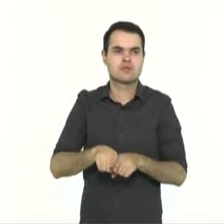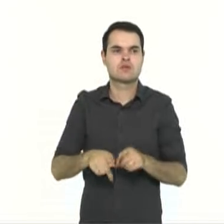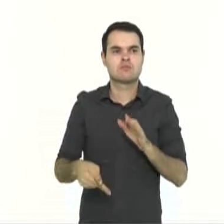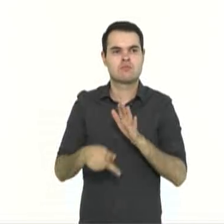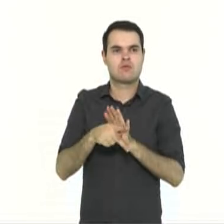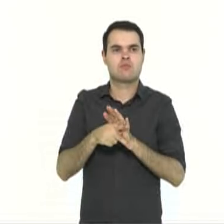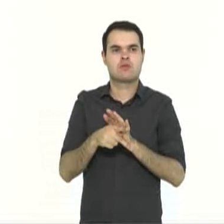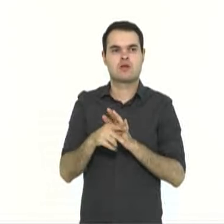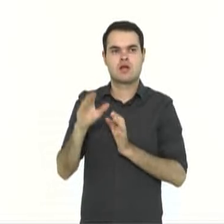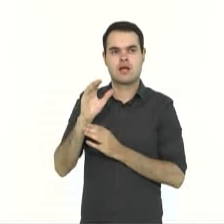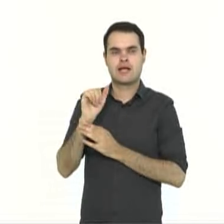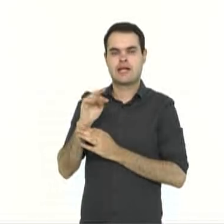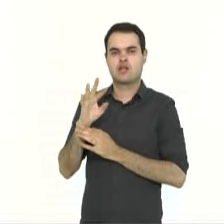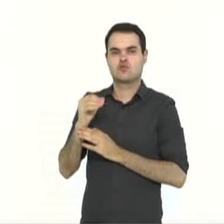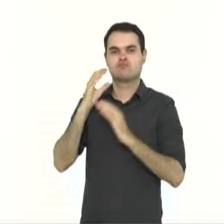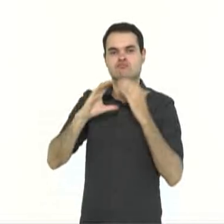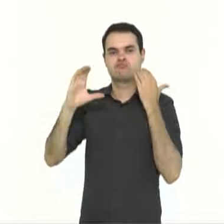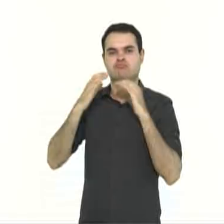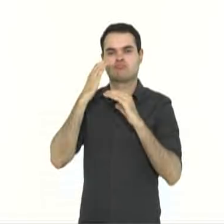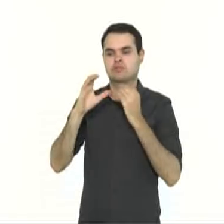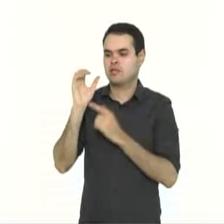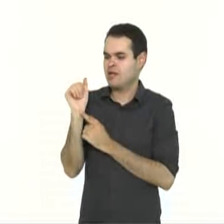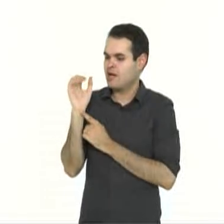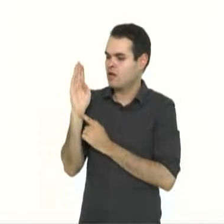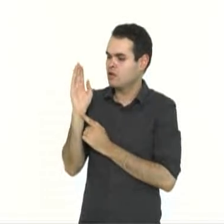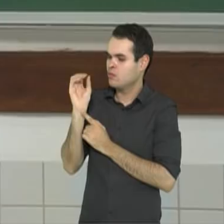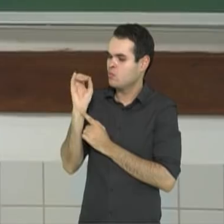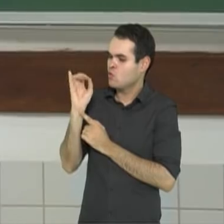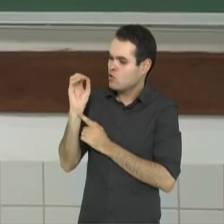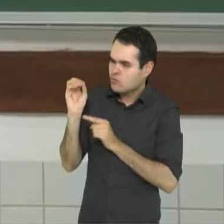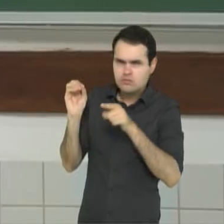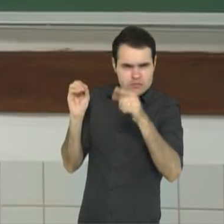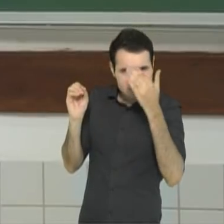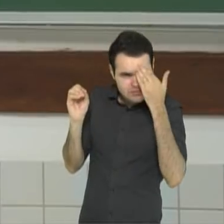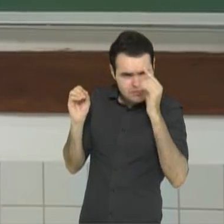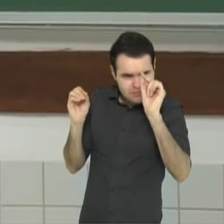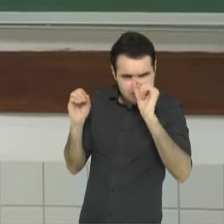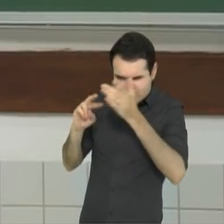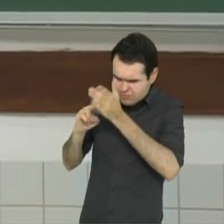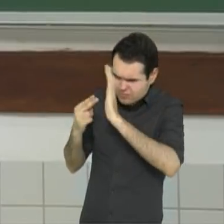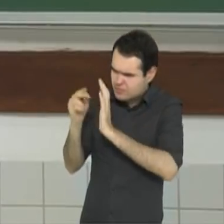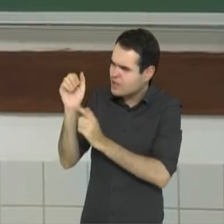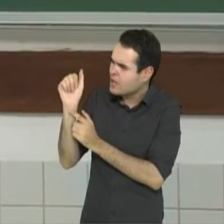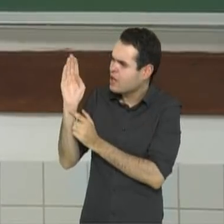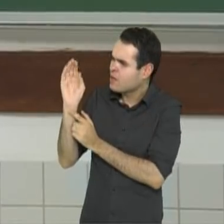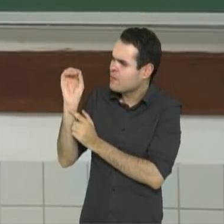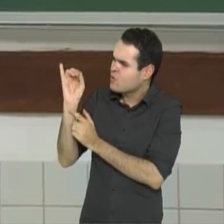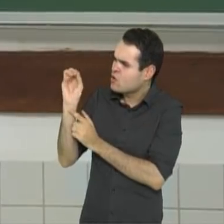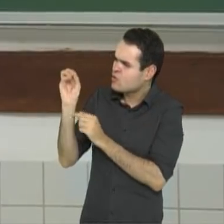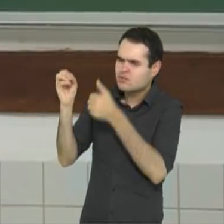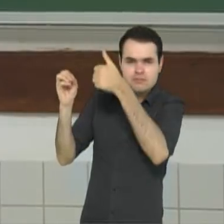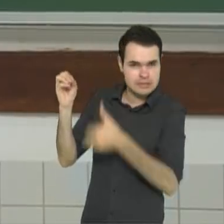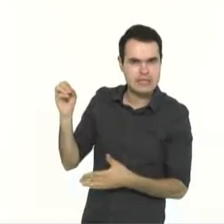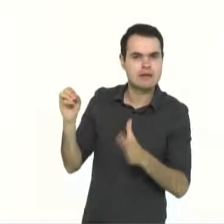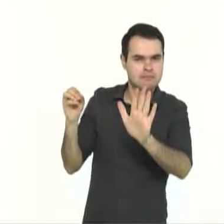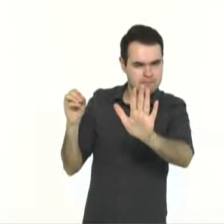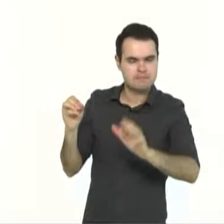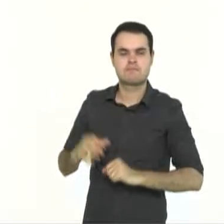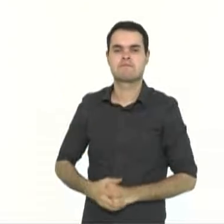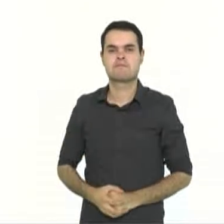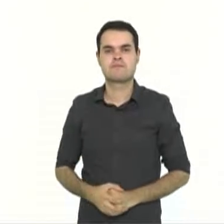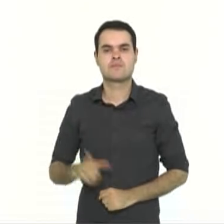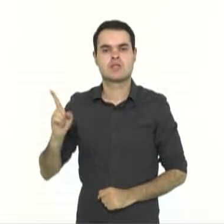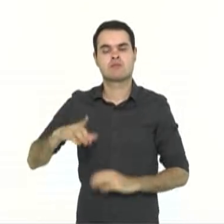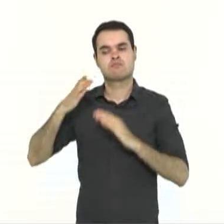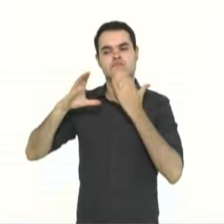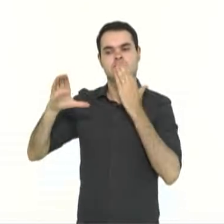em forma de aboio. Tenho certeza que vocês não sabiam o que é. Vocês sabem o que é o aboio? Vou explicar. Olha só, é um